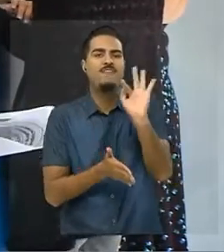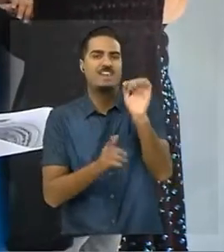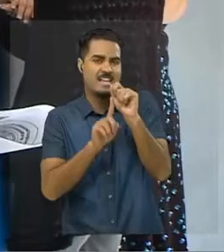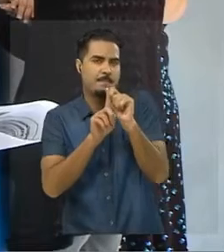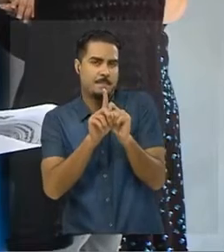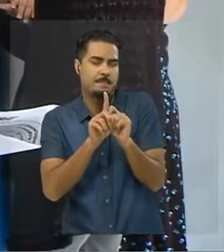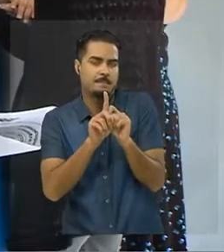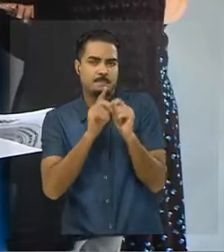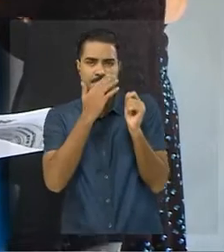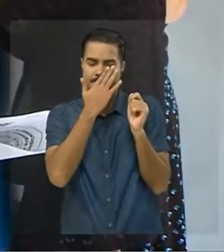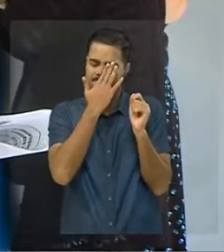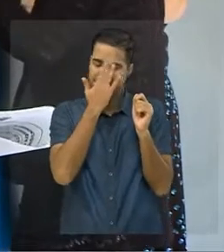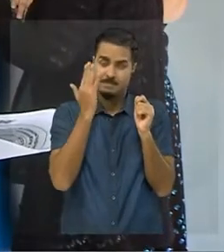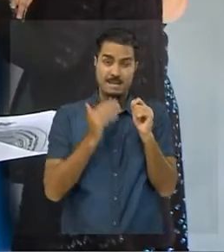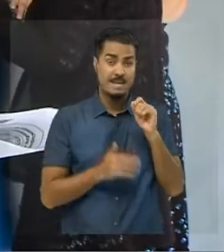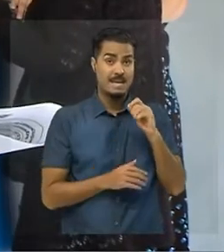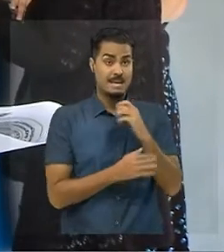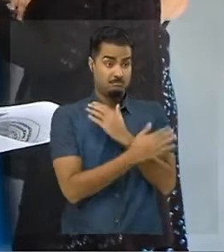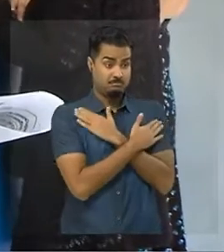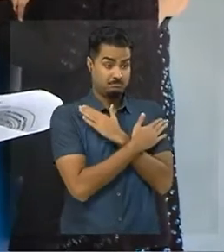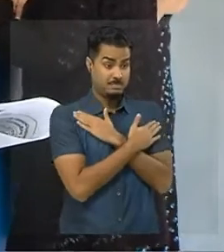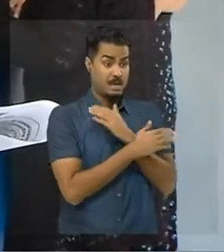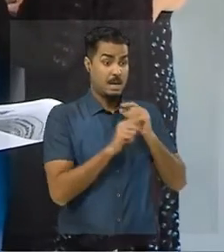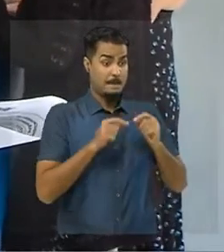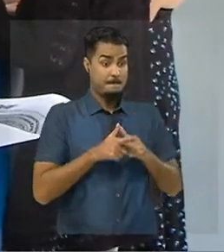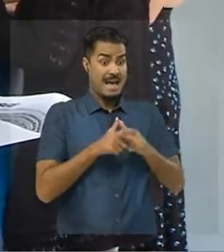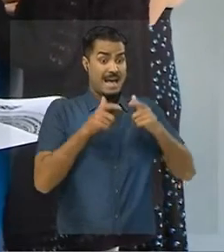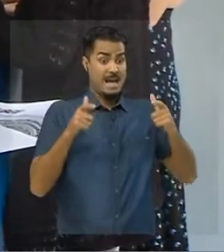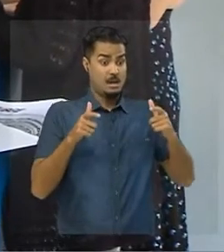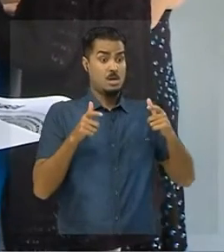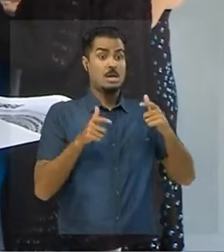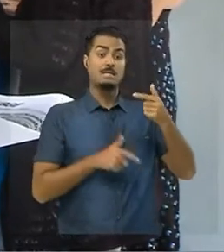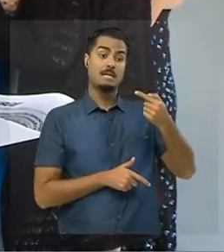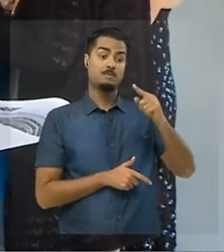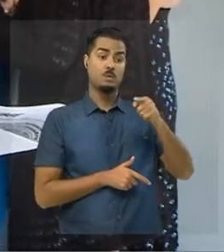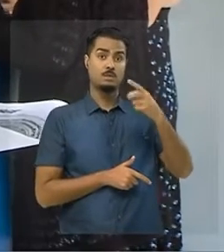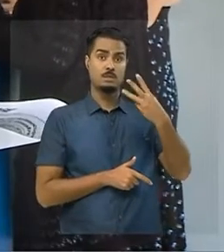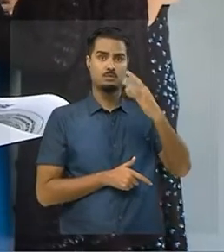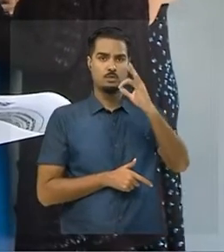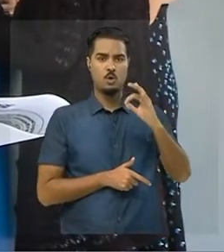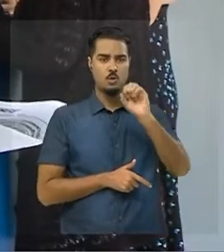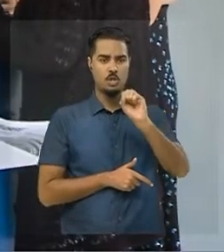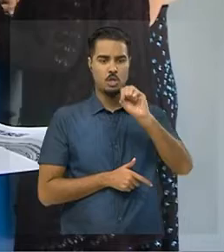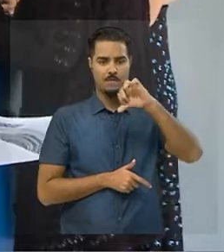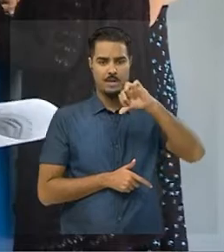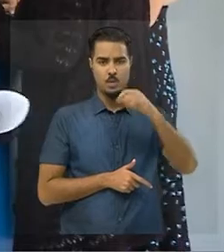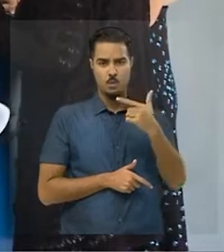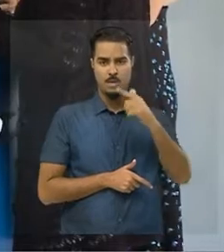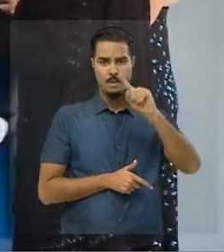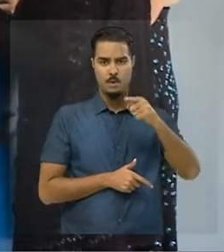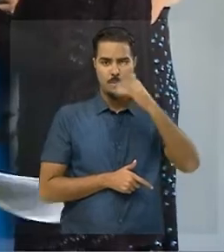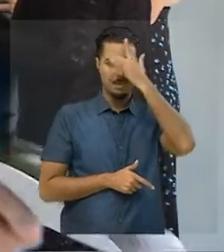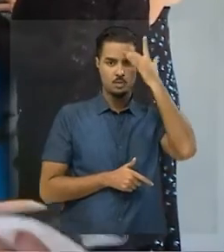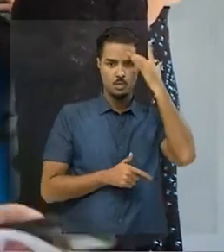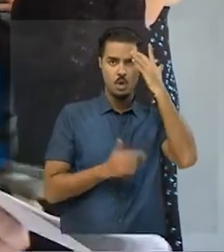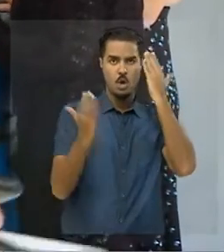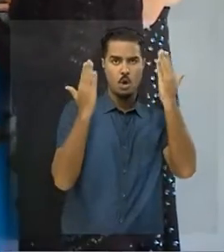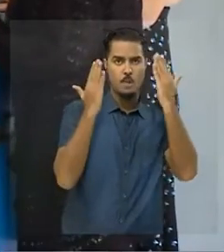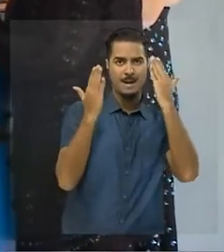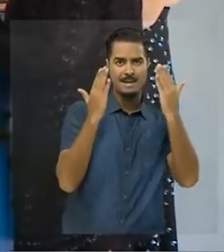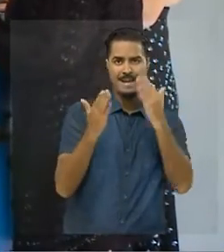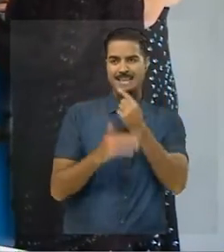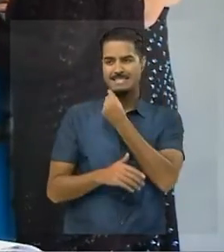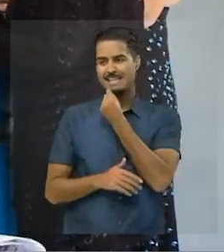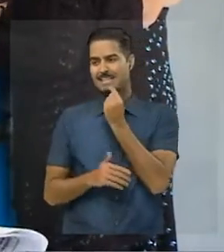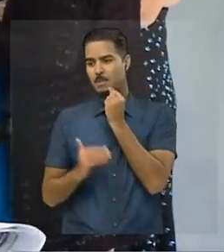desocupada cresceu 7,3%. São mais 892 mil pessoas em comparação ao trimestre de setembro a